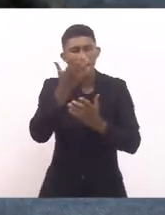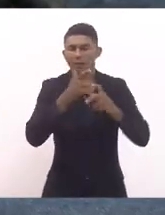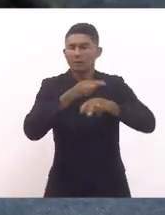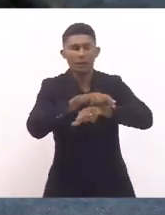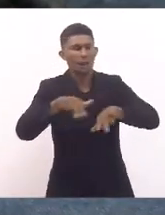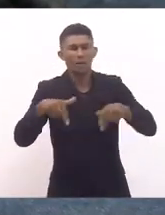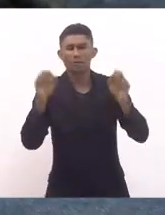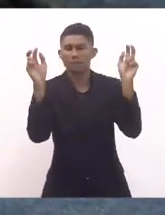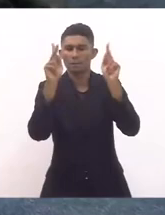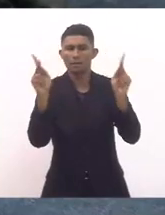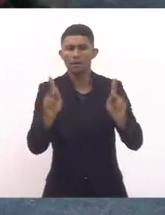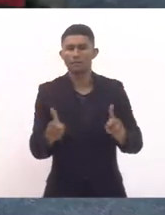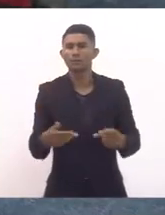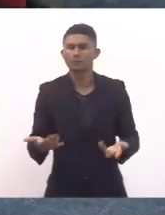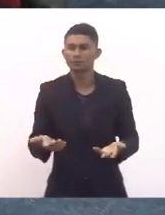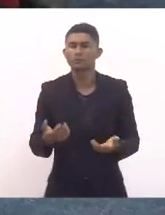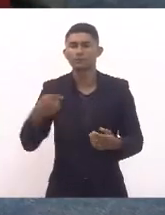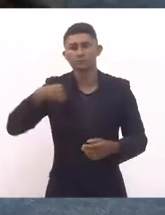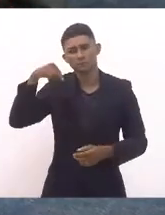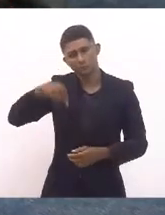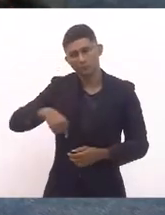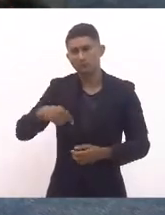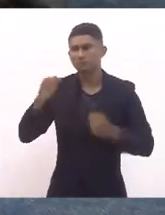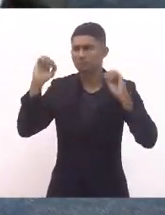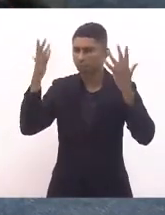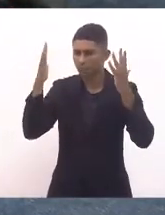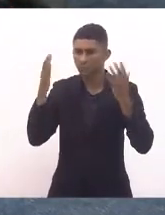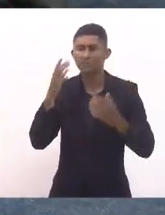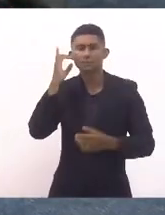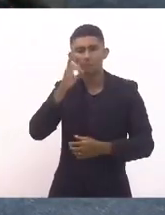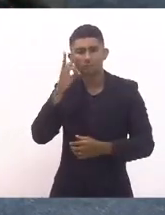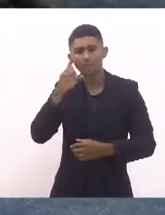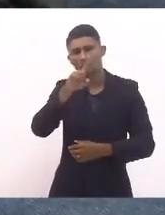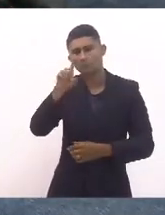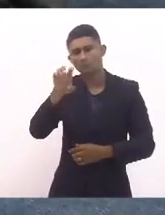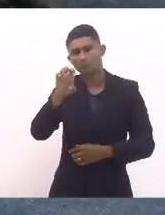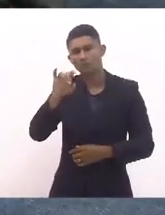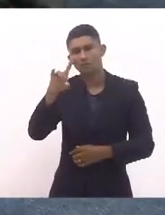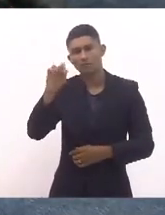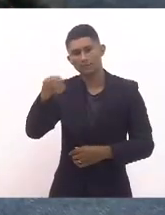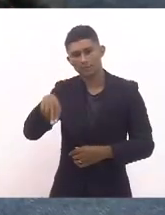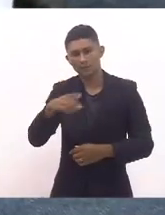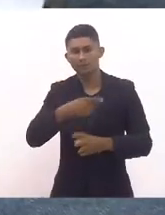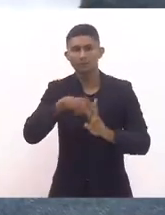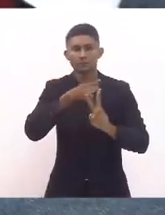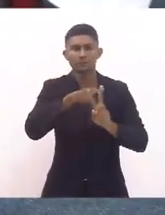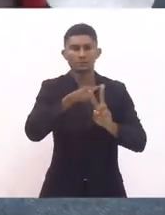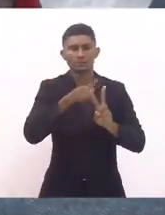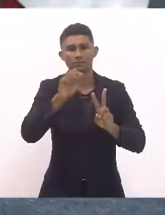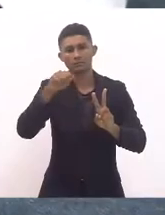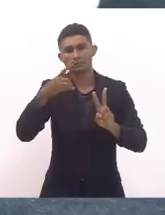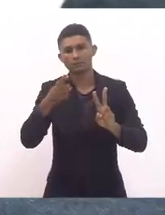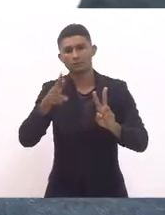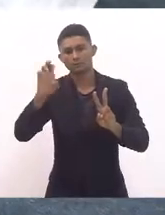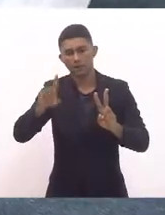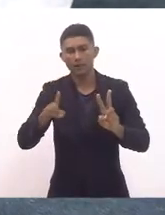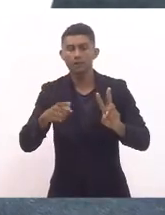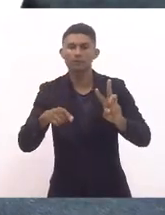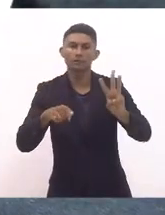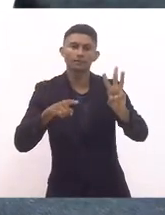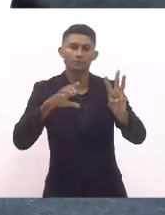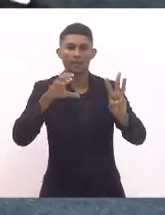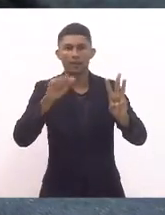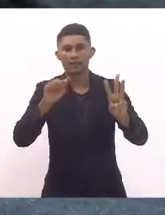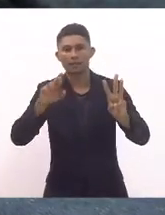paz. Então, aplaudi aqui a deputada Zeidan, deputado André Ciciliano e deputado Carlos Mink, que dá